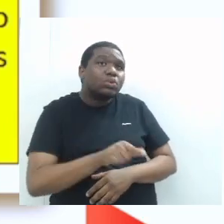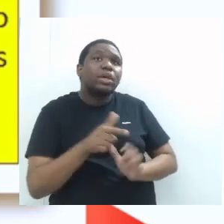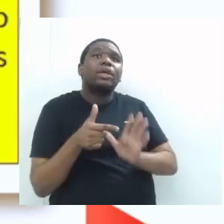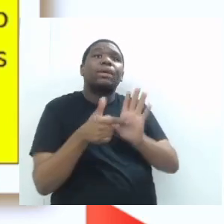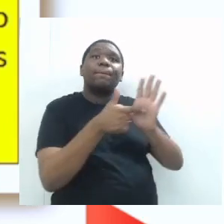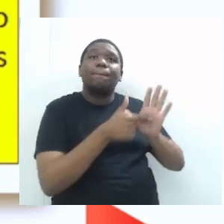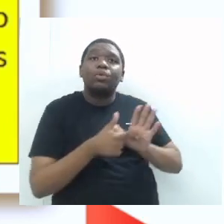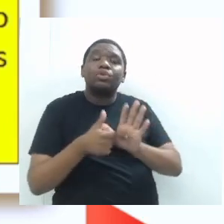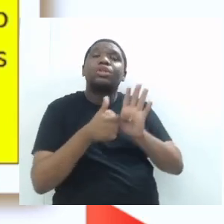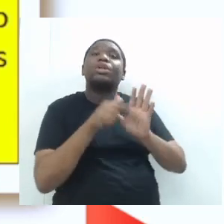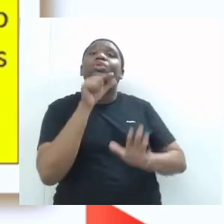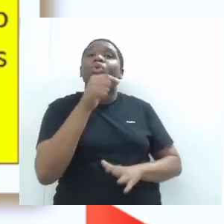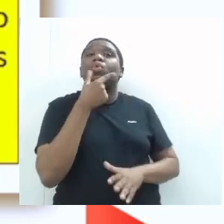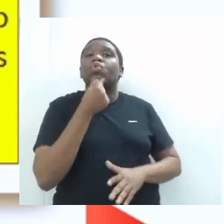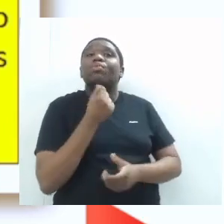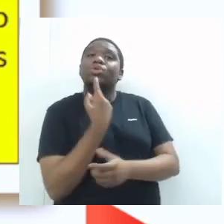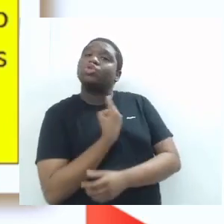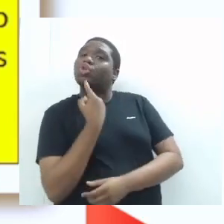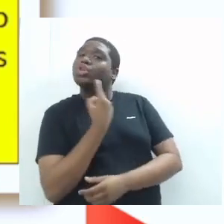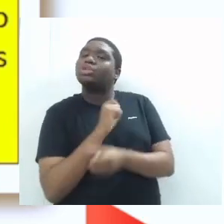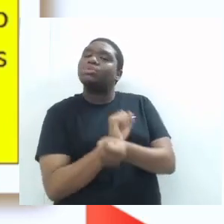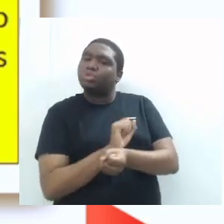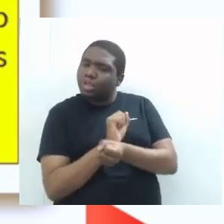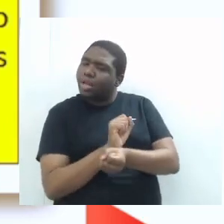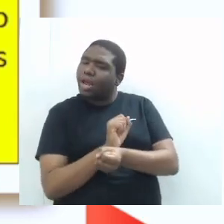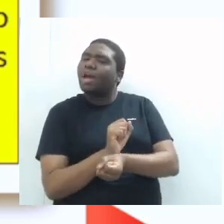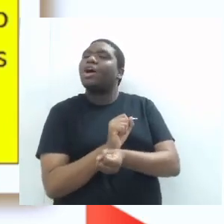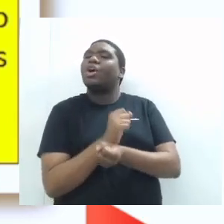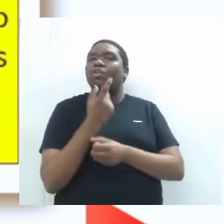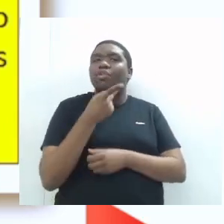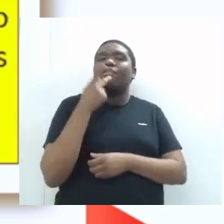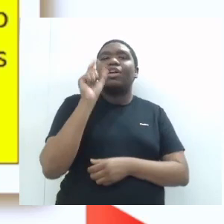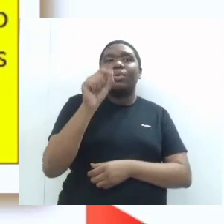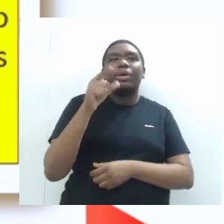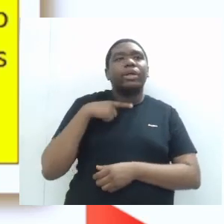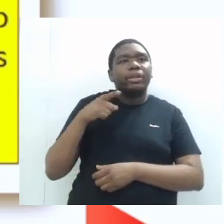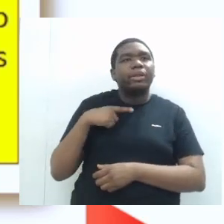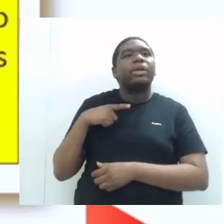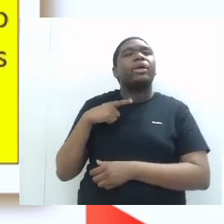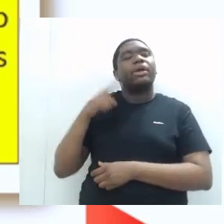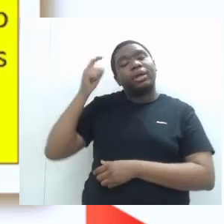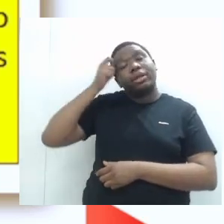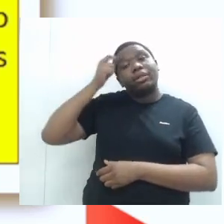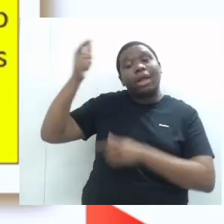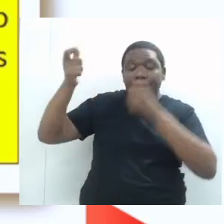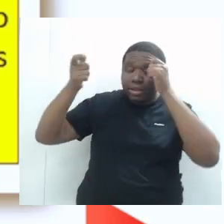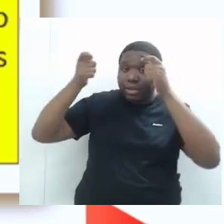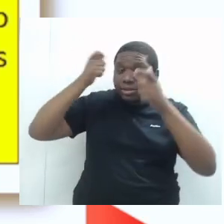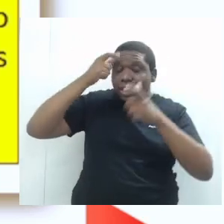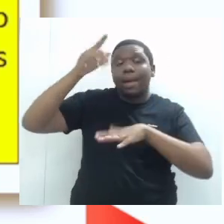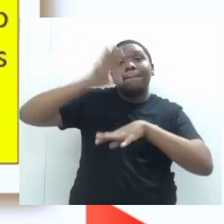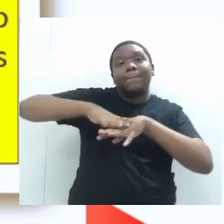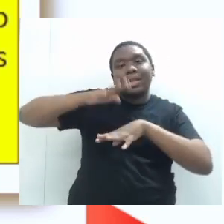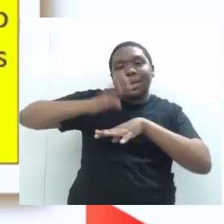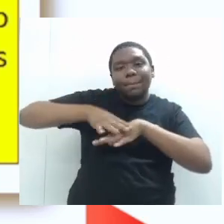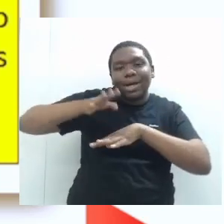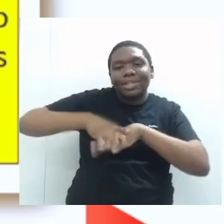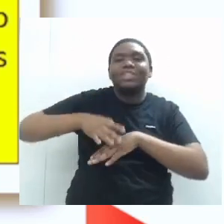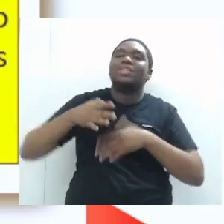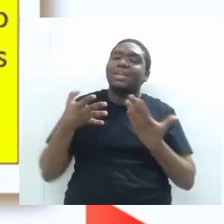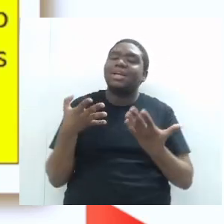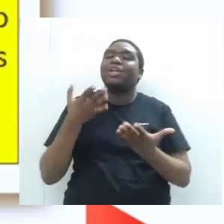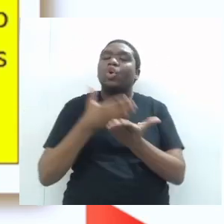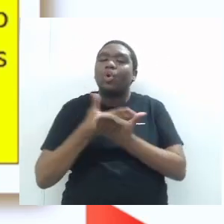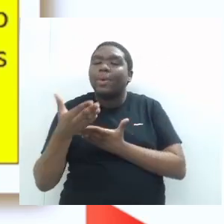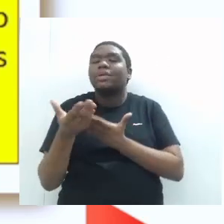escravo demonstre sozinho um difícil teorema de geometria. As verdades matemáticas vão